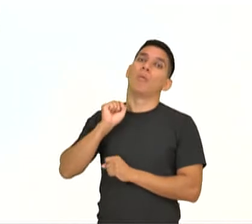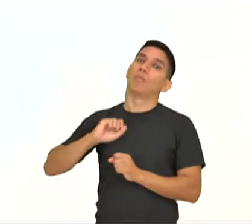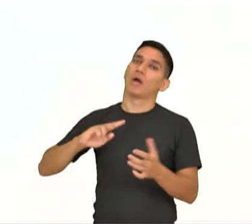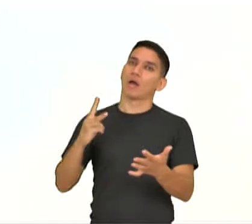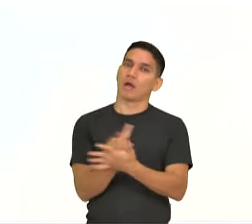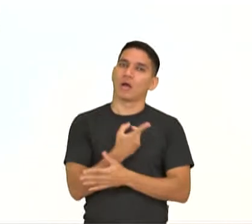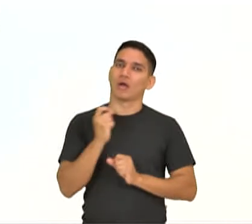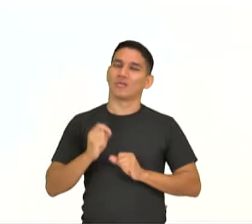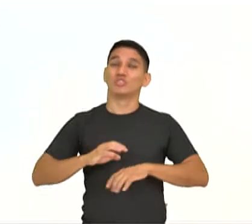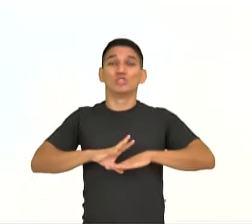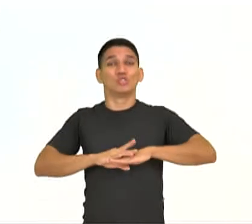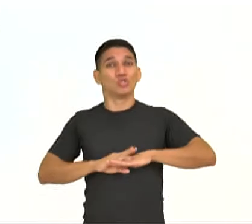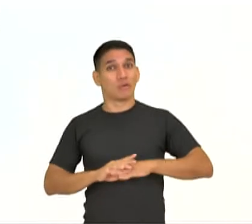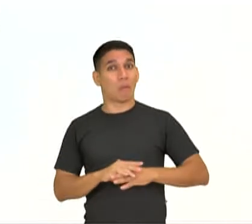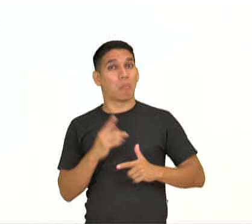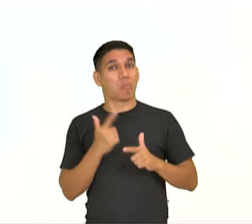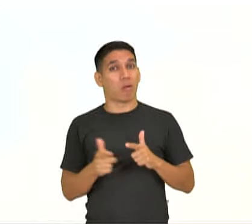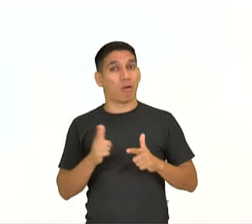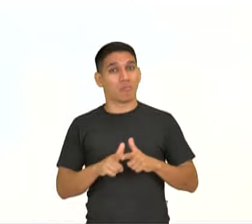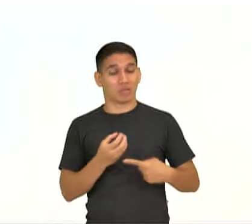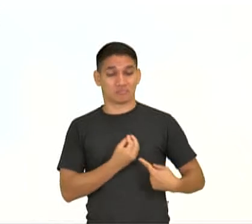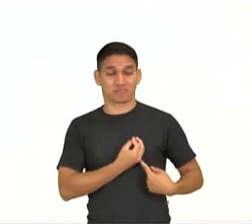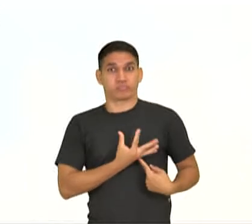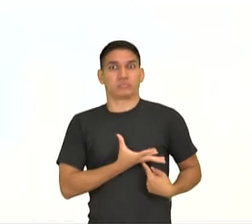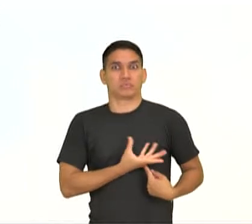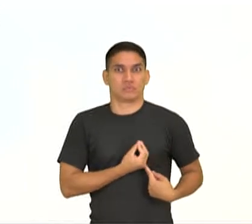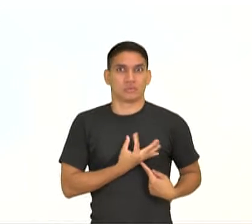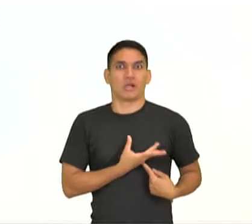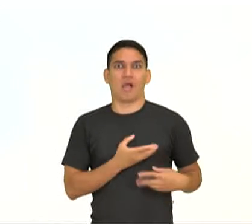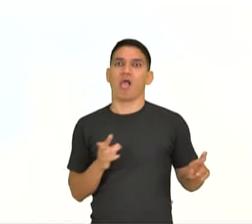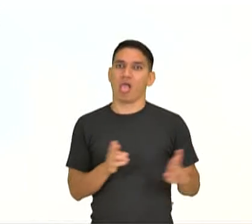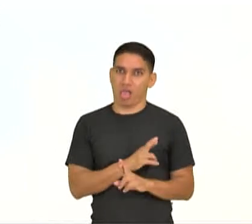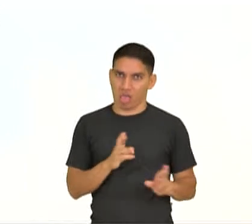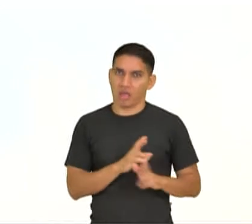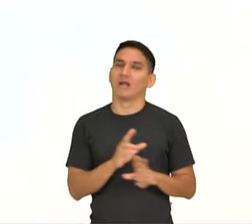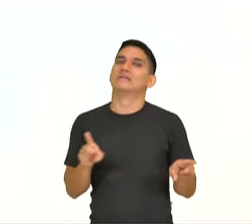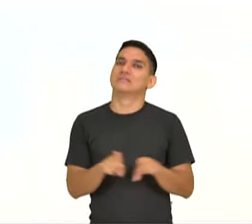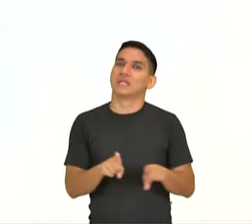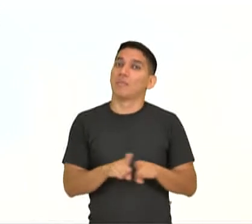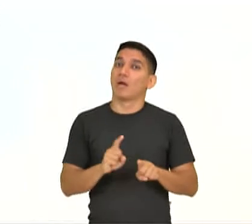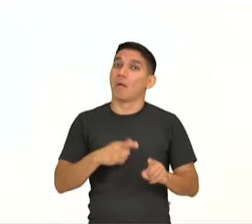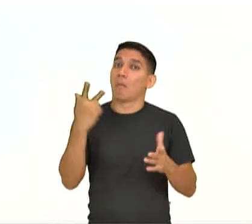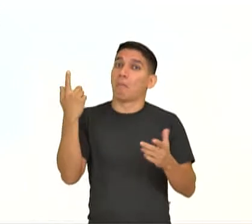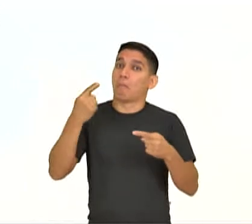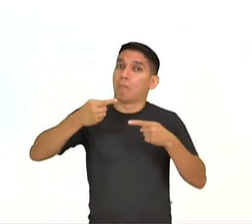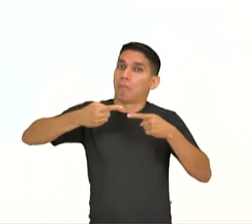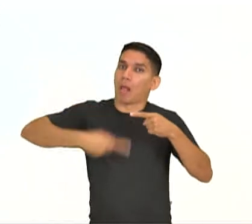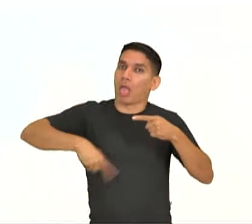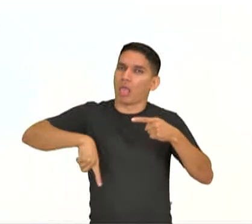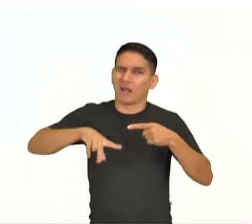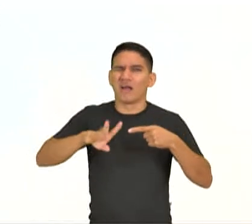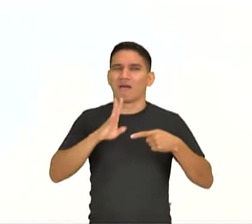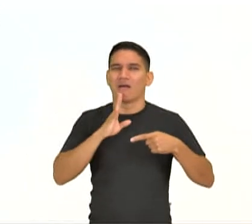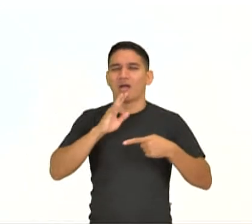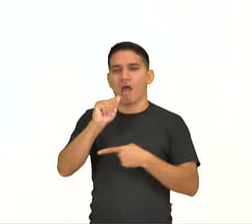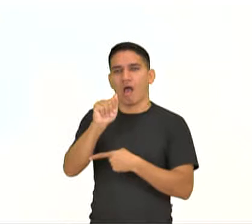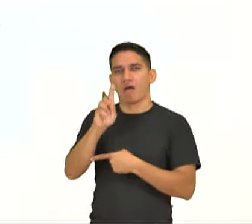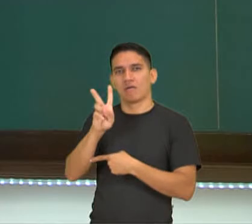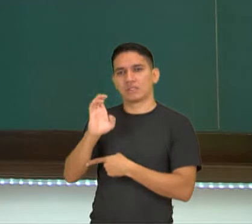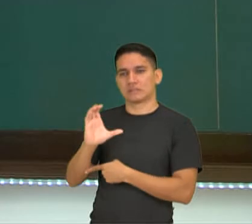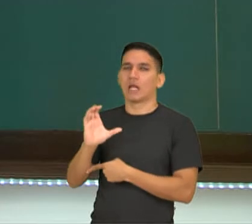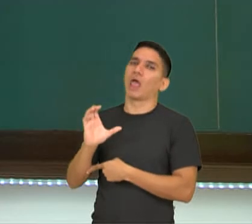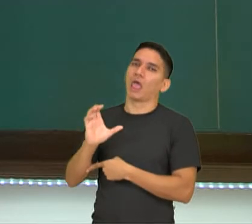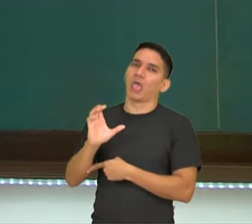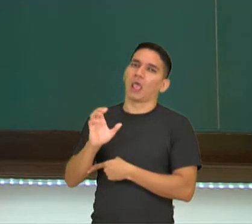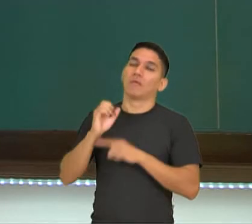fazer surgir doenças cardiovasculares e desencadear um acidente vascular cerebral. Já ouviu falar em AVC? É bem